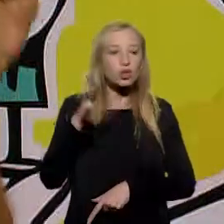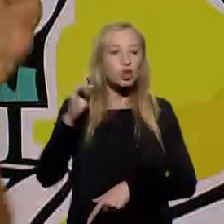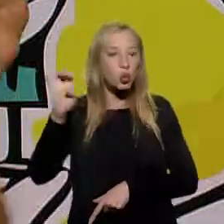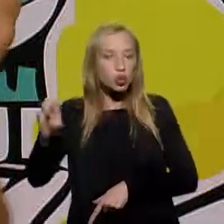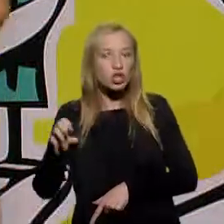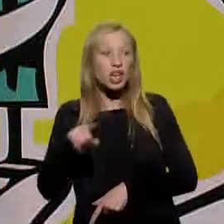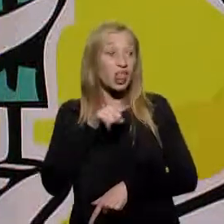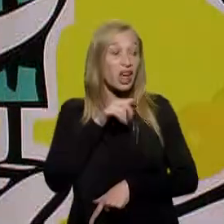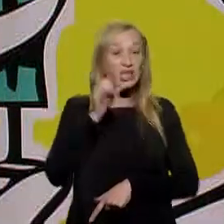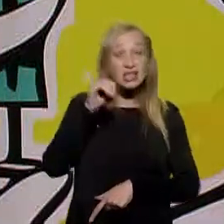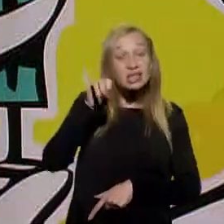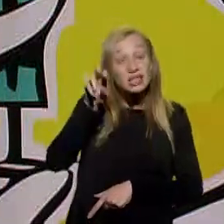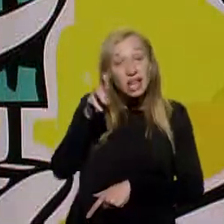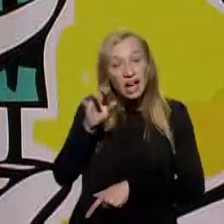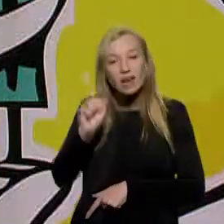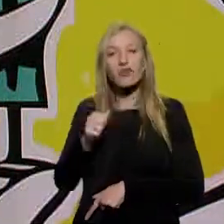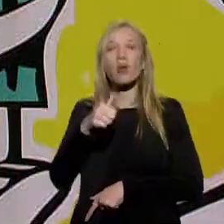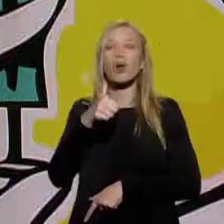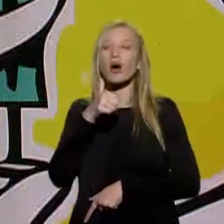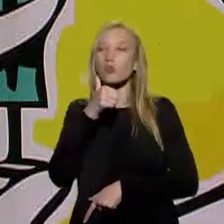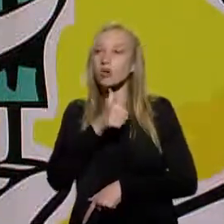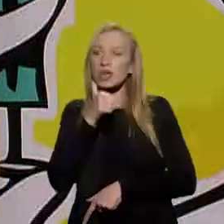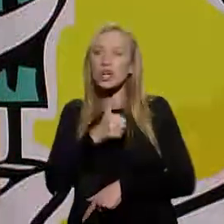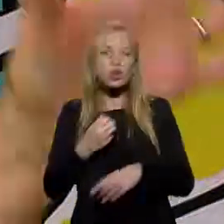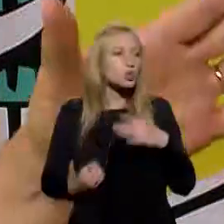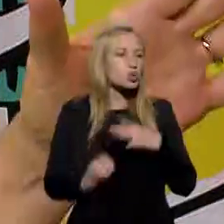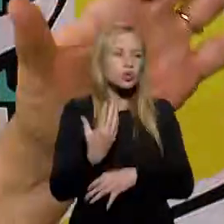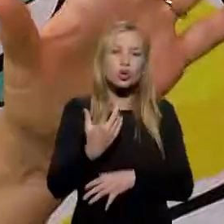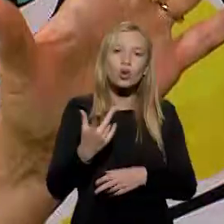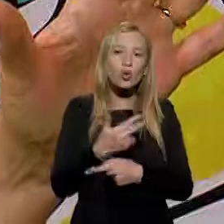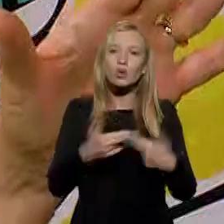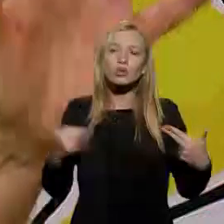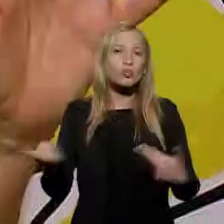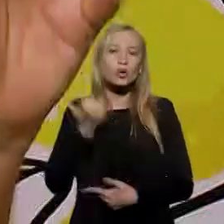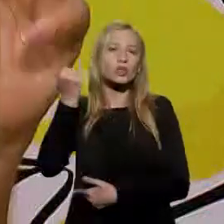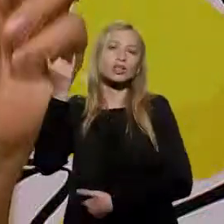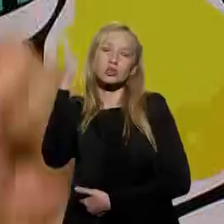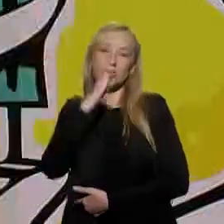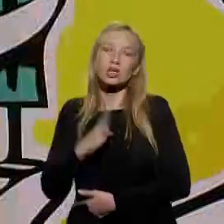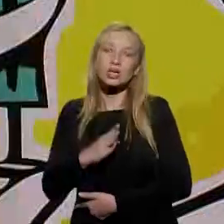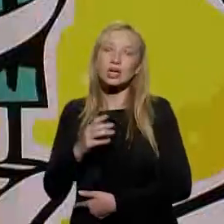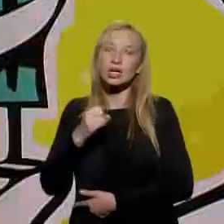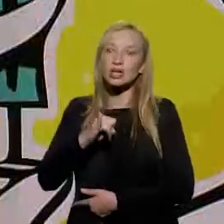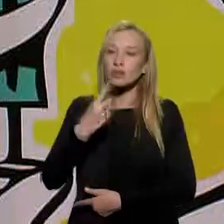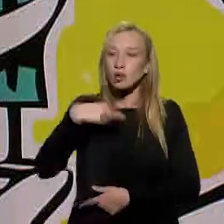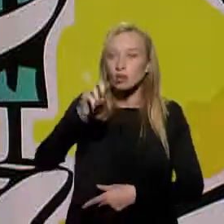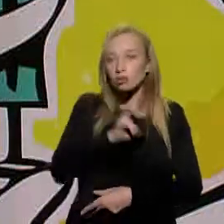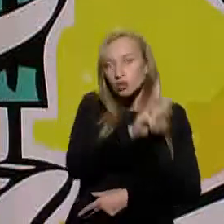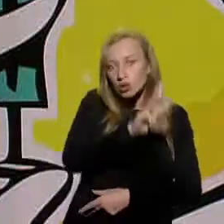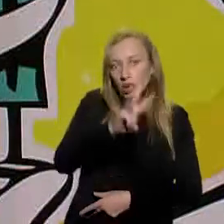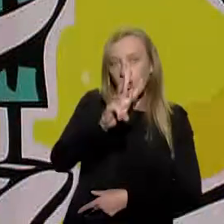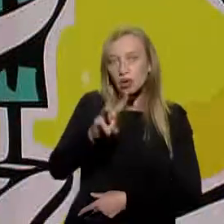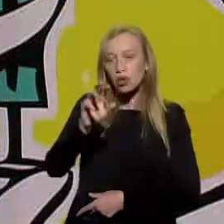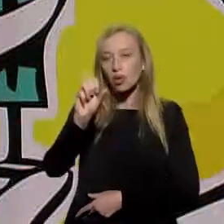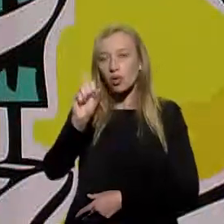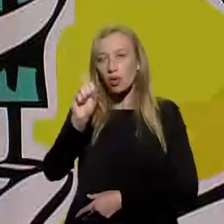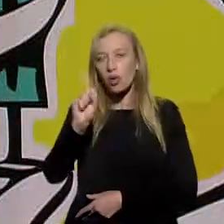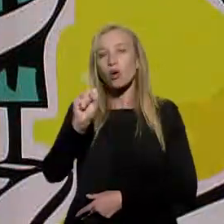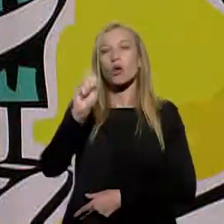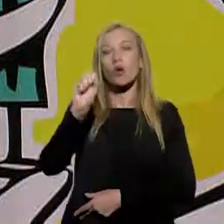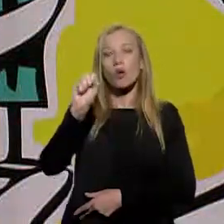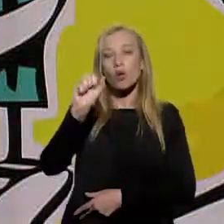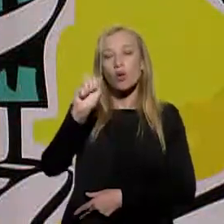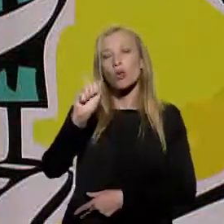mas essa foi uma pessoa que construiu um coisas importantíssimas no brasil por exemplo se as pessoas forem ao site da fundação oswaldo cruz